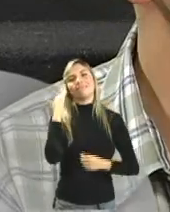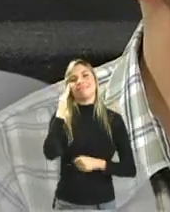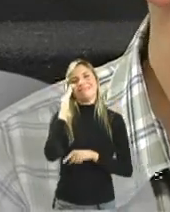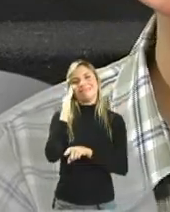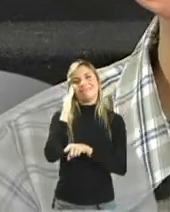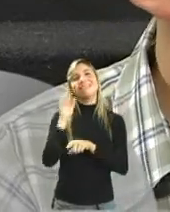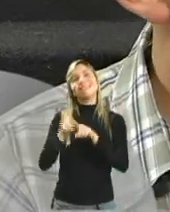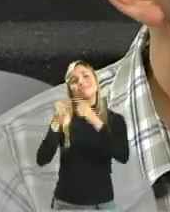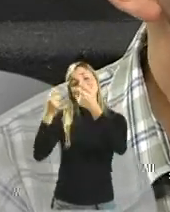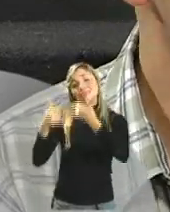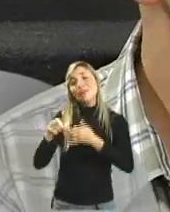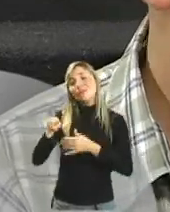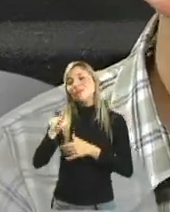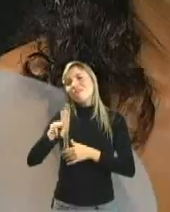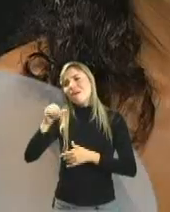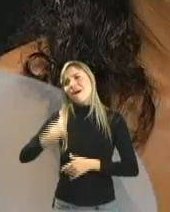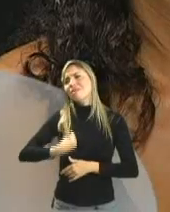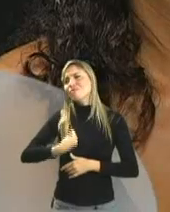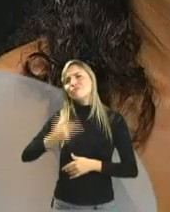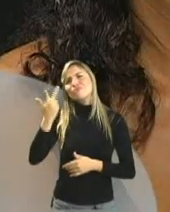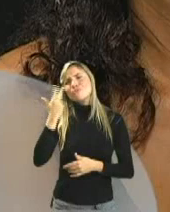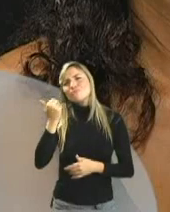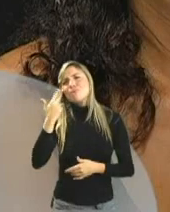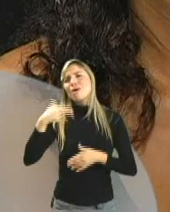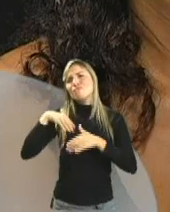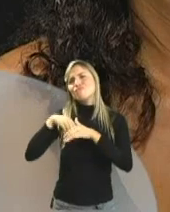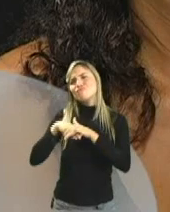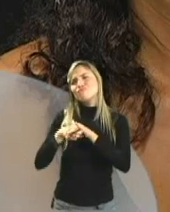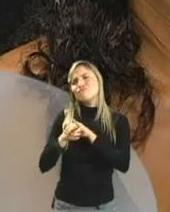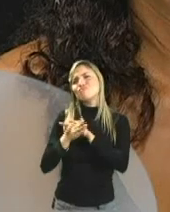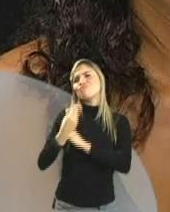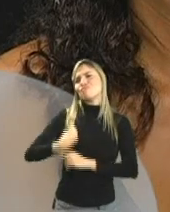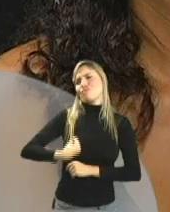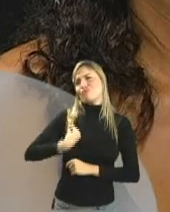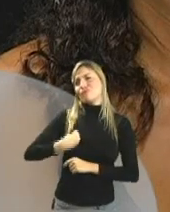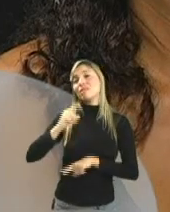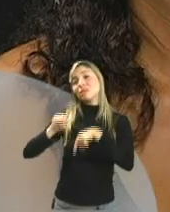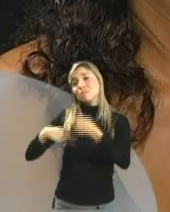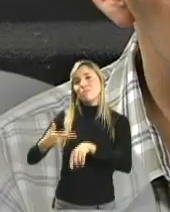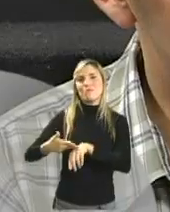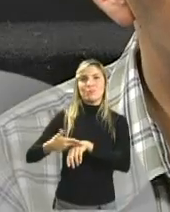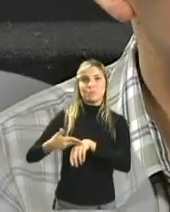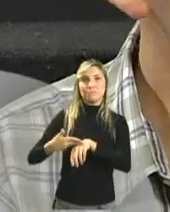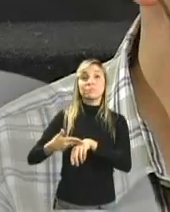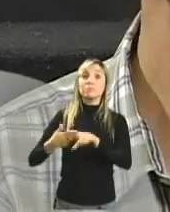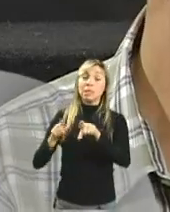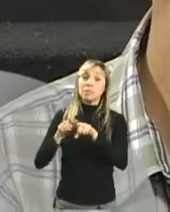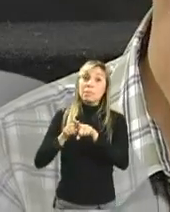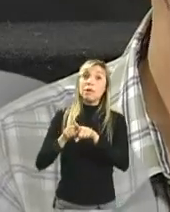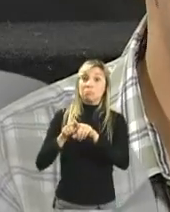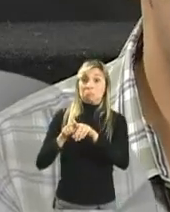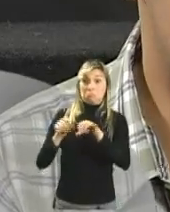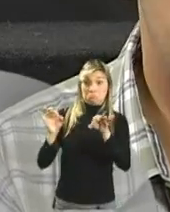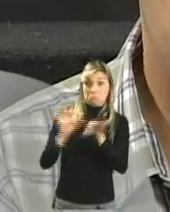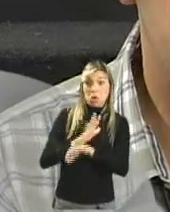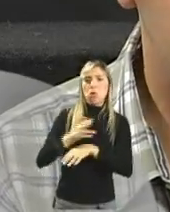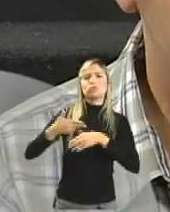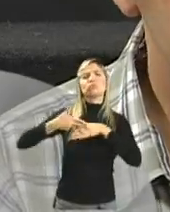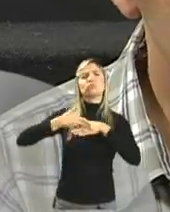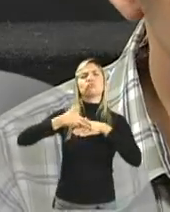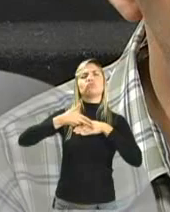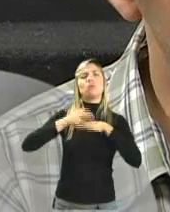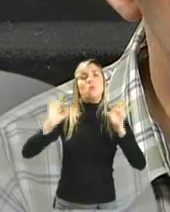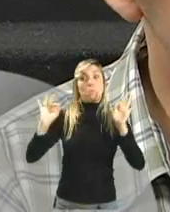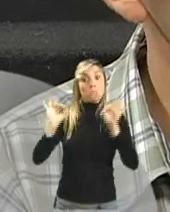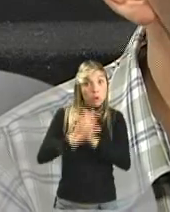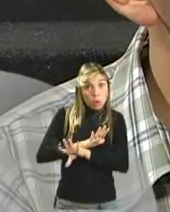a utilização e adaptação de vida, né, pós-cirúrgica. E, é claro, após a cirurgia,